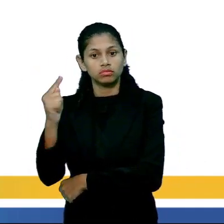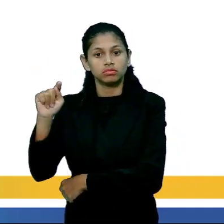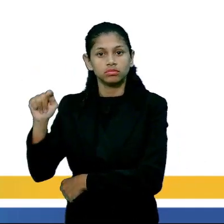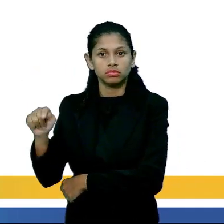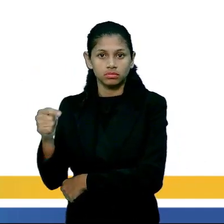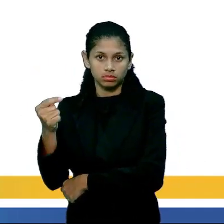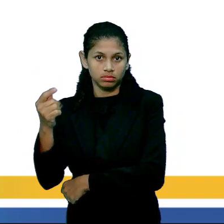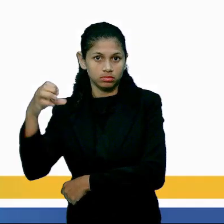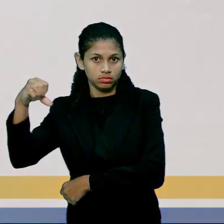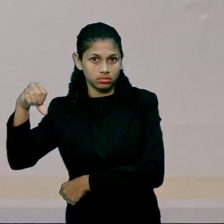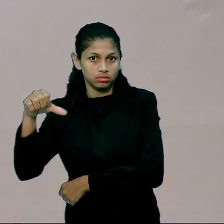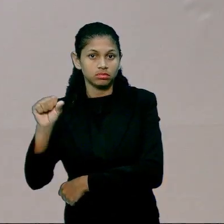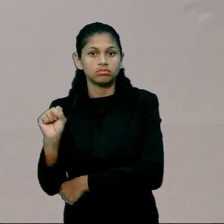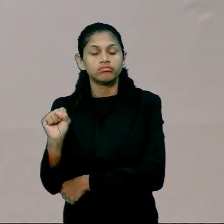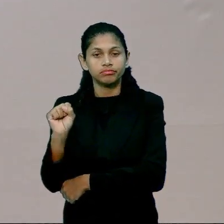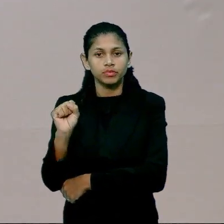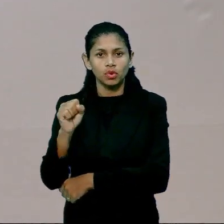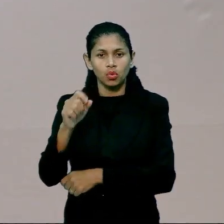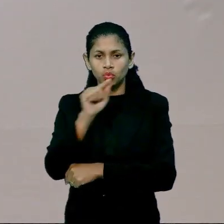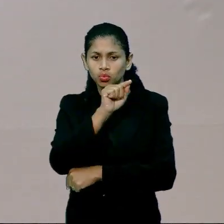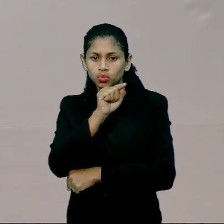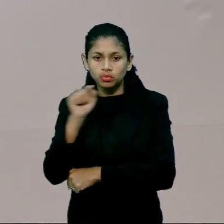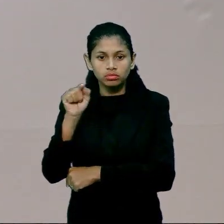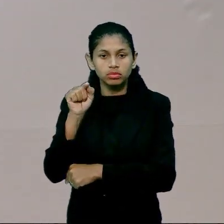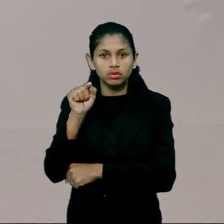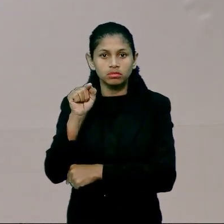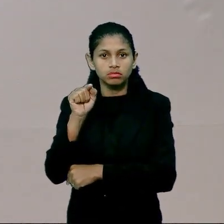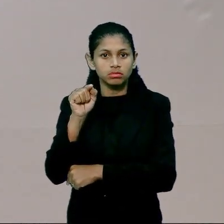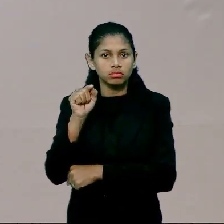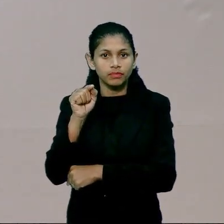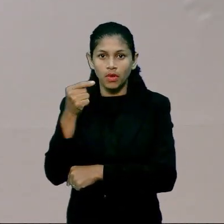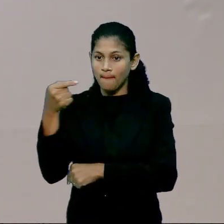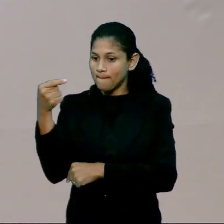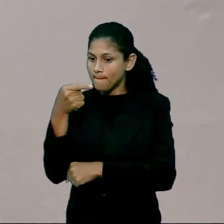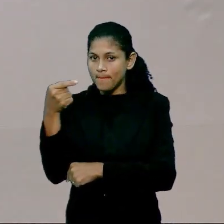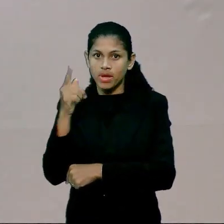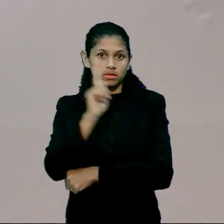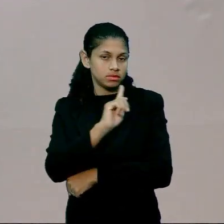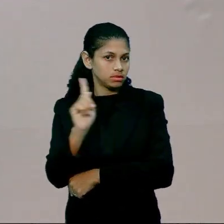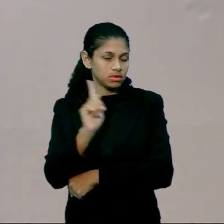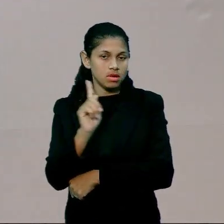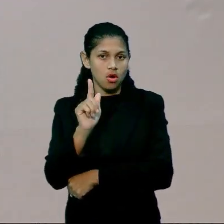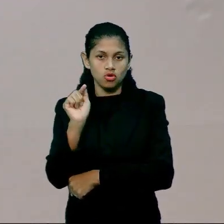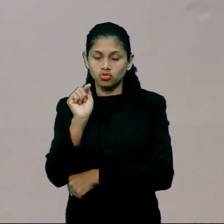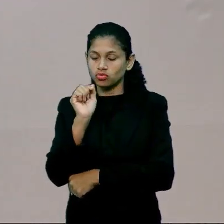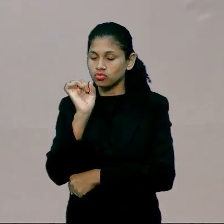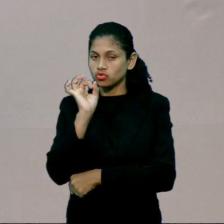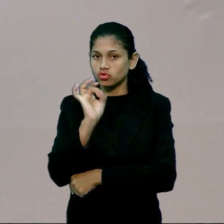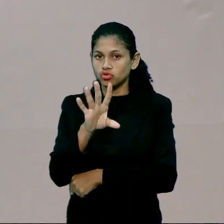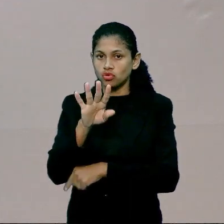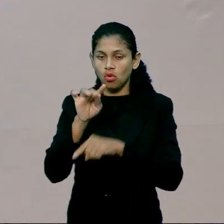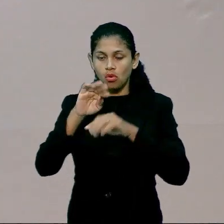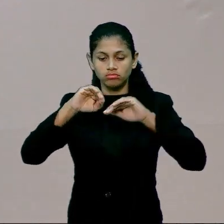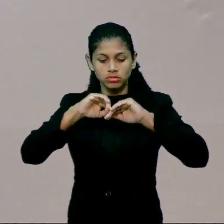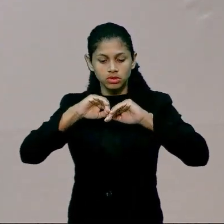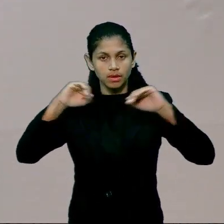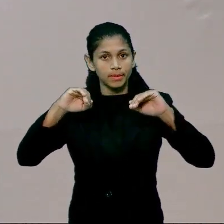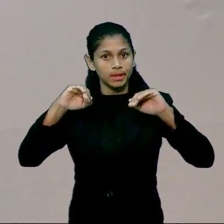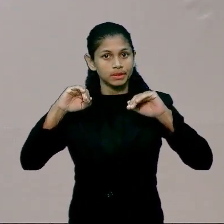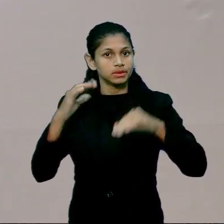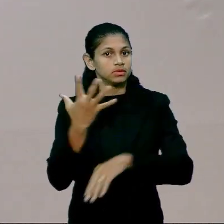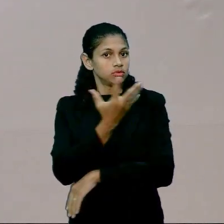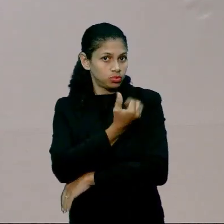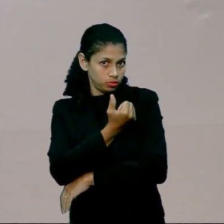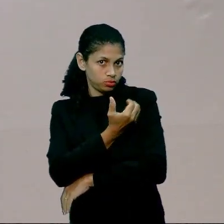Aquele traço ali no meio pessoal não é um sinal de subtração tudo bem É só separando as